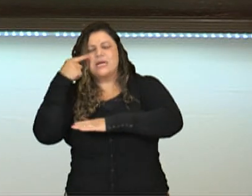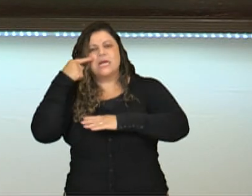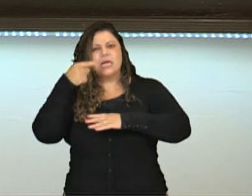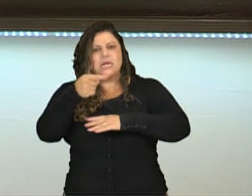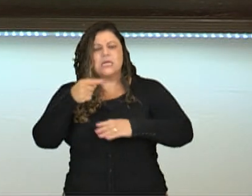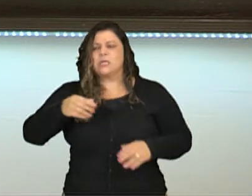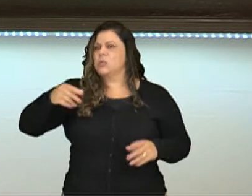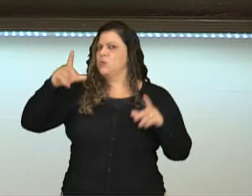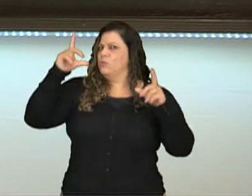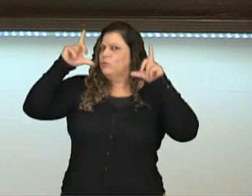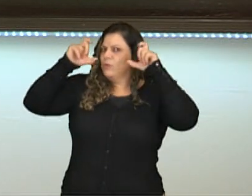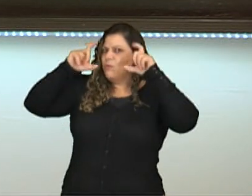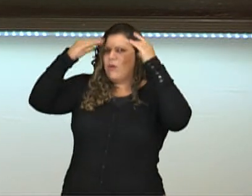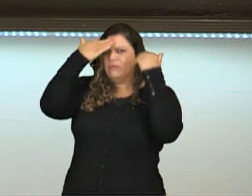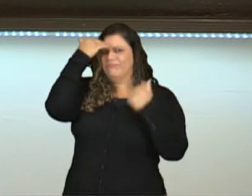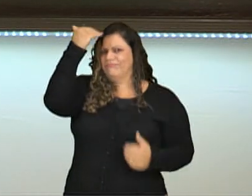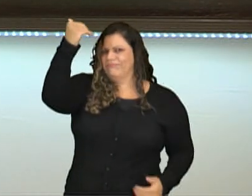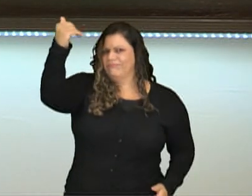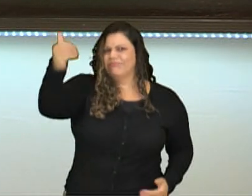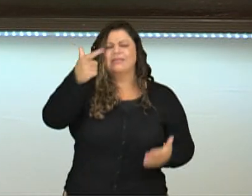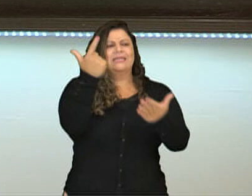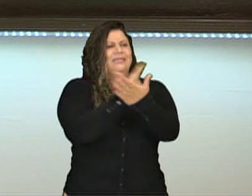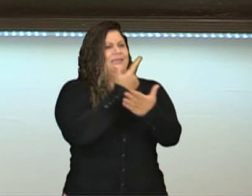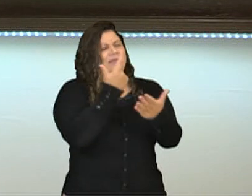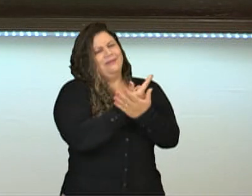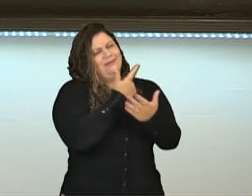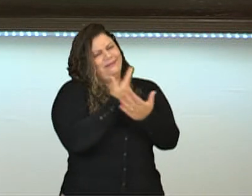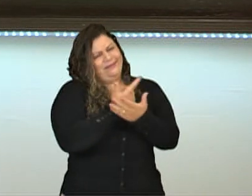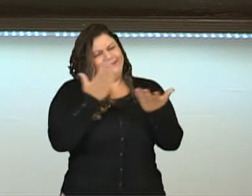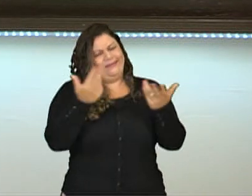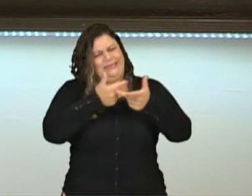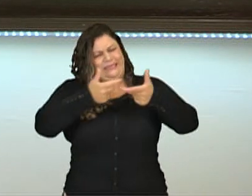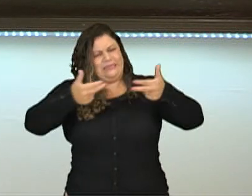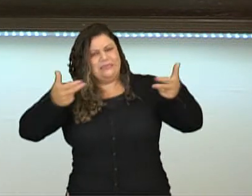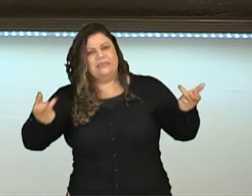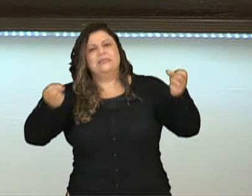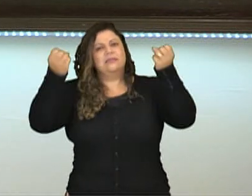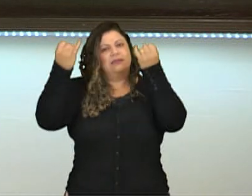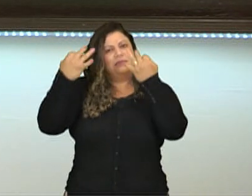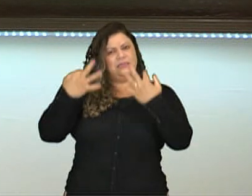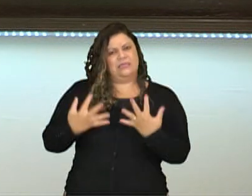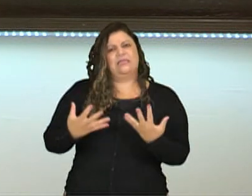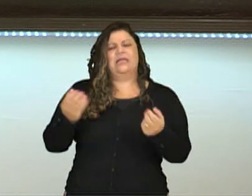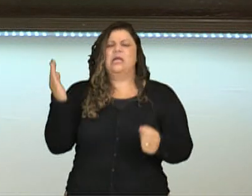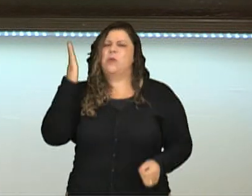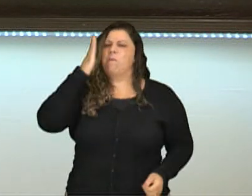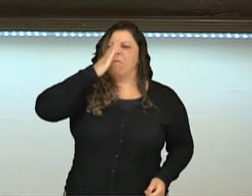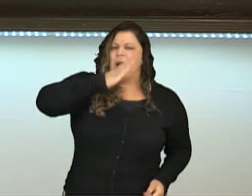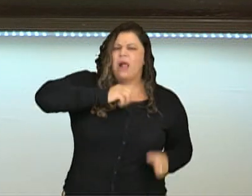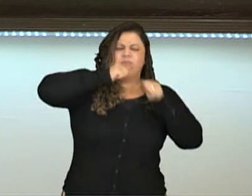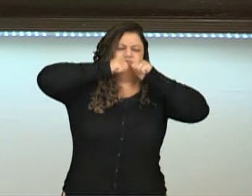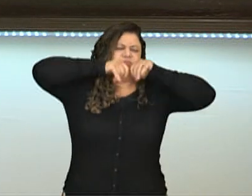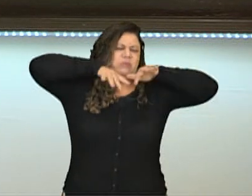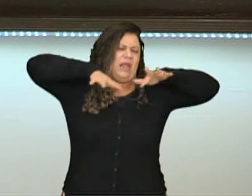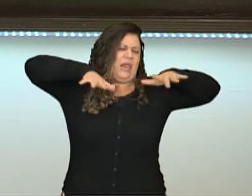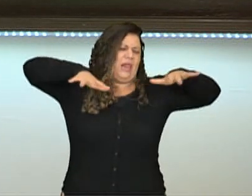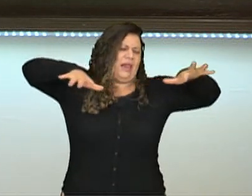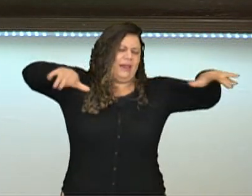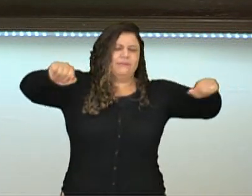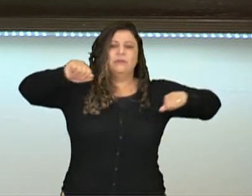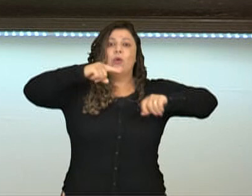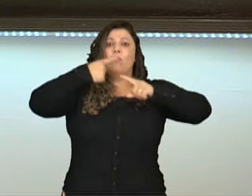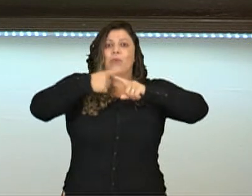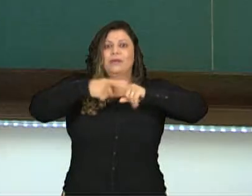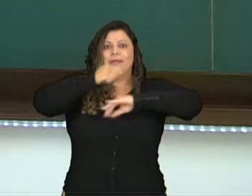foto é famosíssima. Tem até livros e tal, década de 50, 60, que falavam que tinha uma maldição da múmia do faraó Tutankhamon,